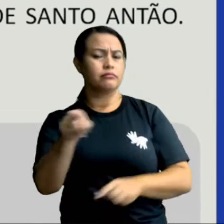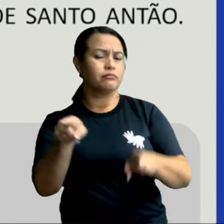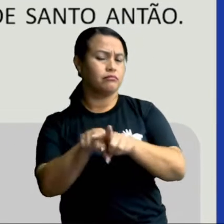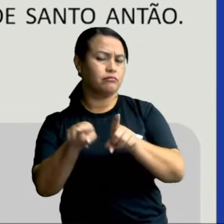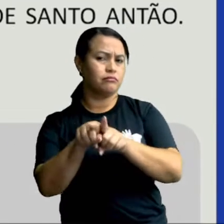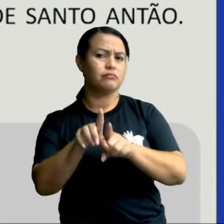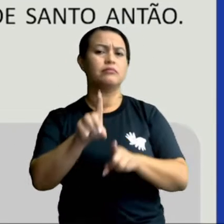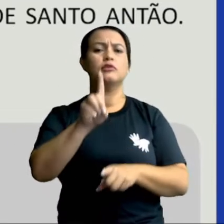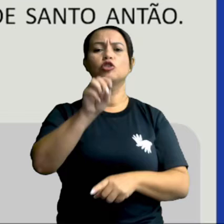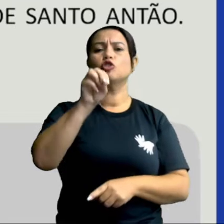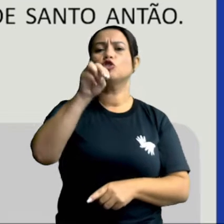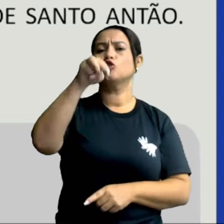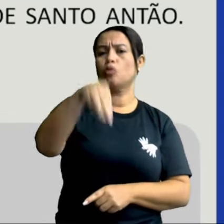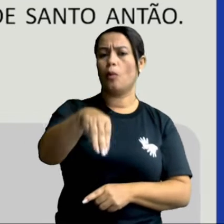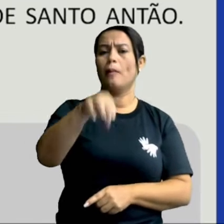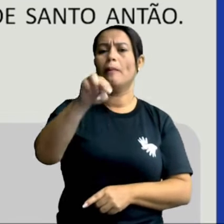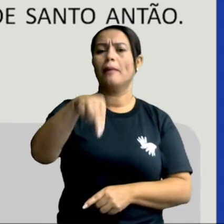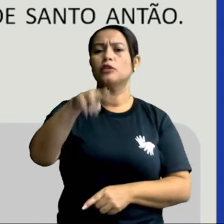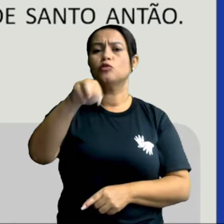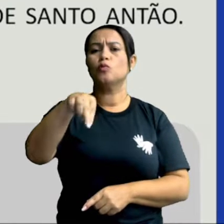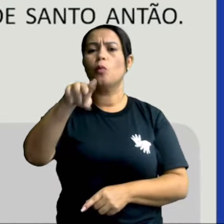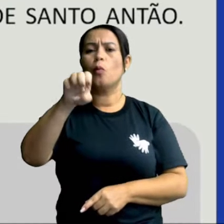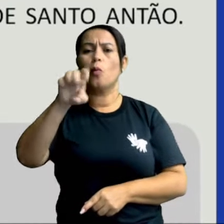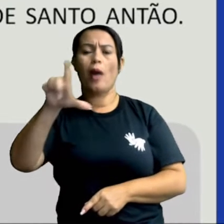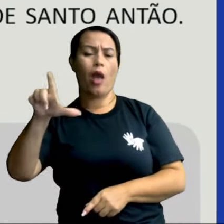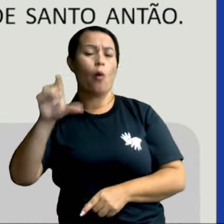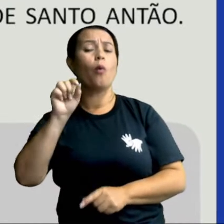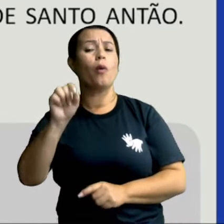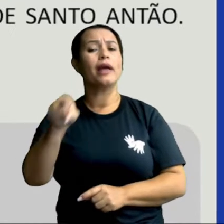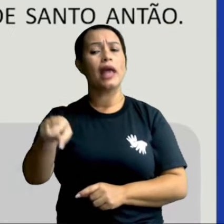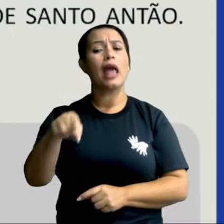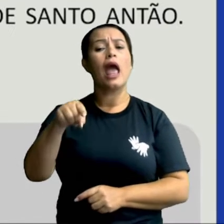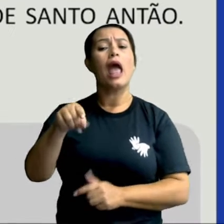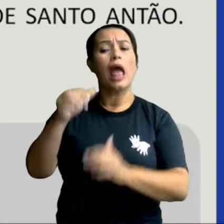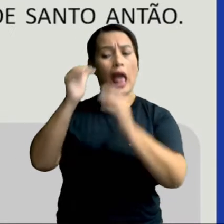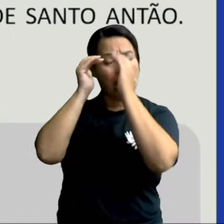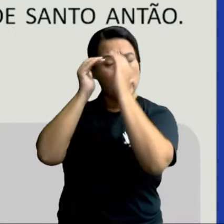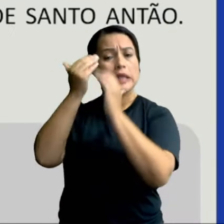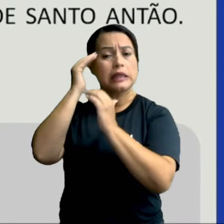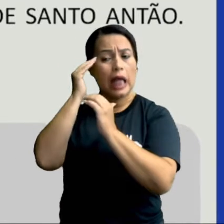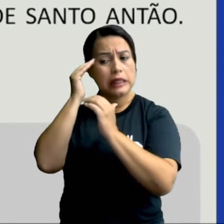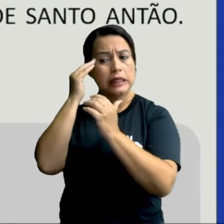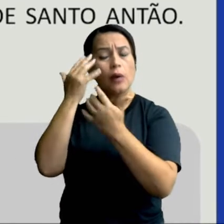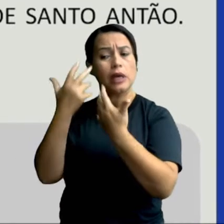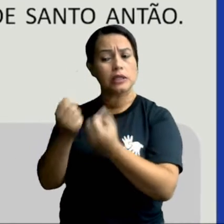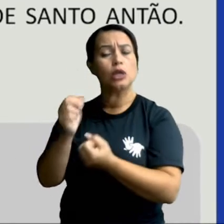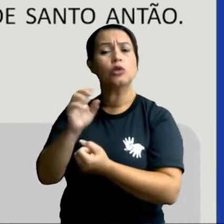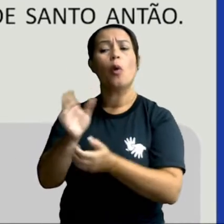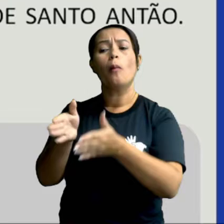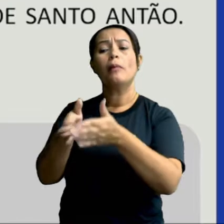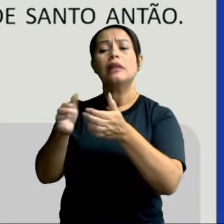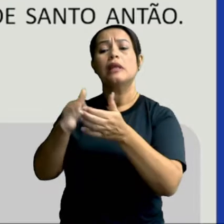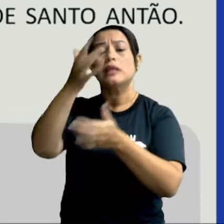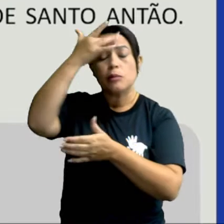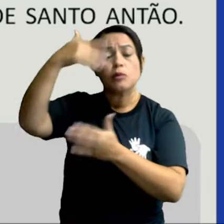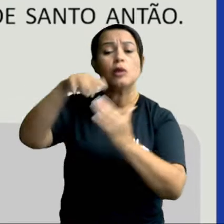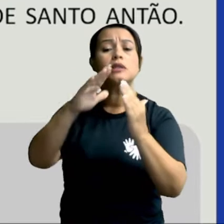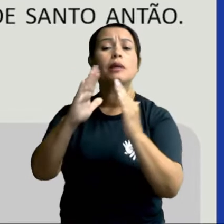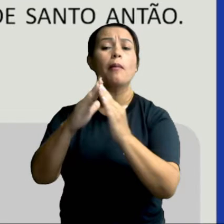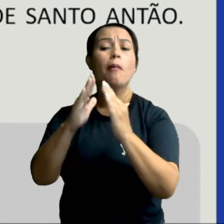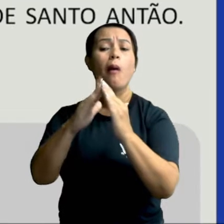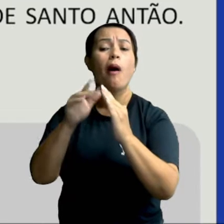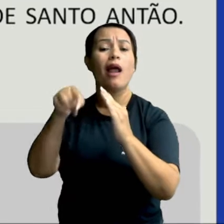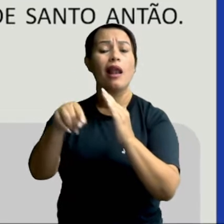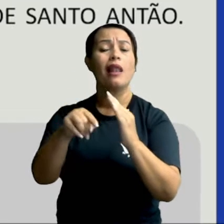Costa atendesse ao pedido dos moradores, criando ali uma freguesia, que por provisão do mesmo